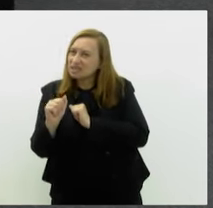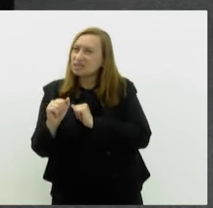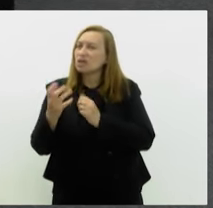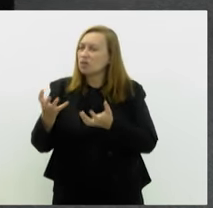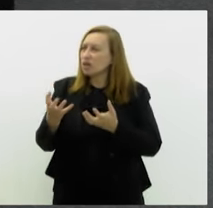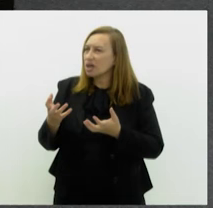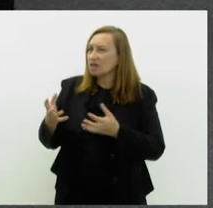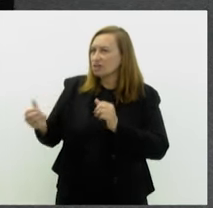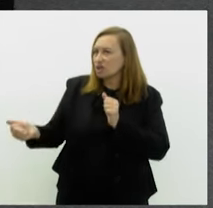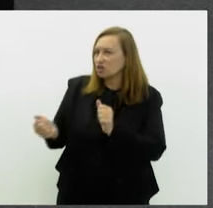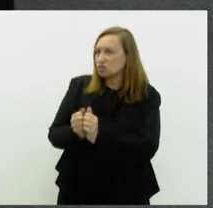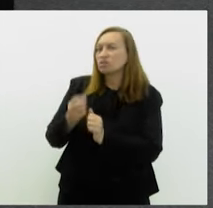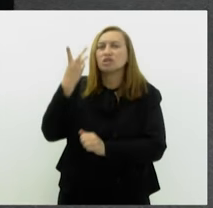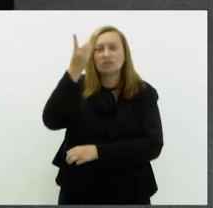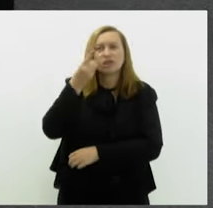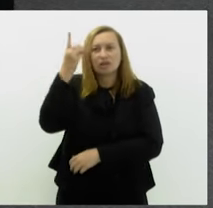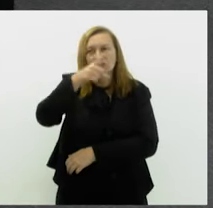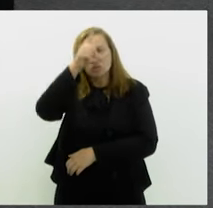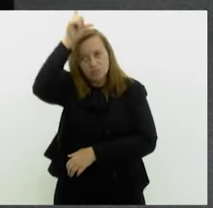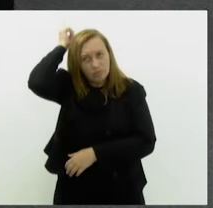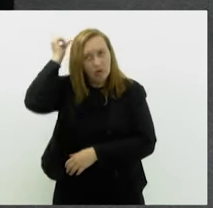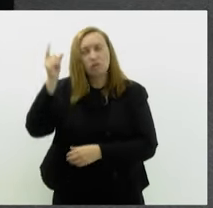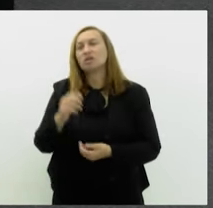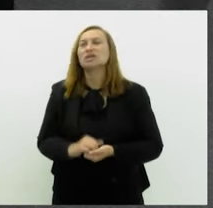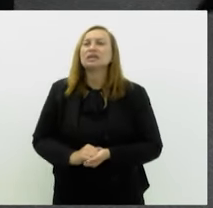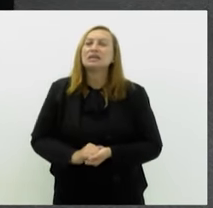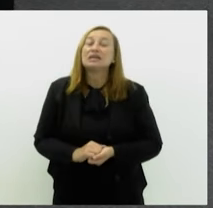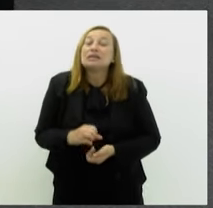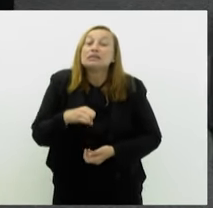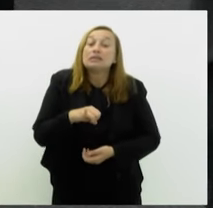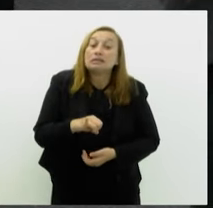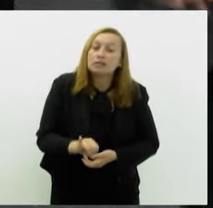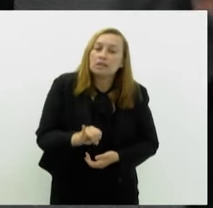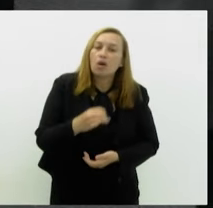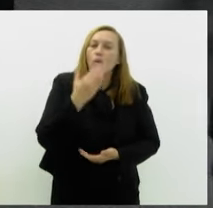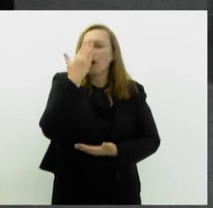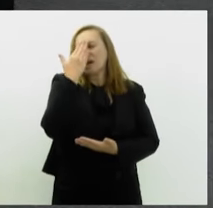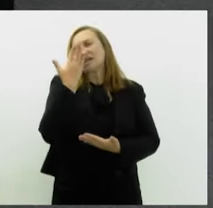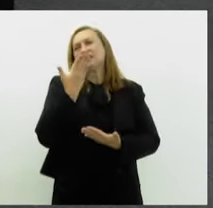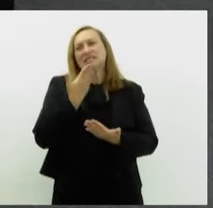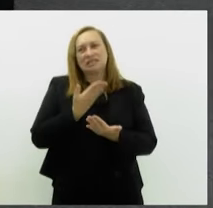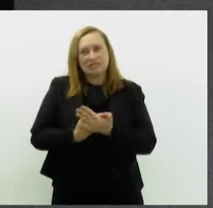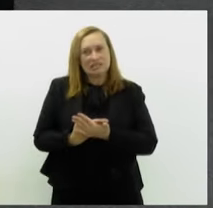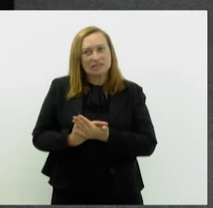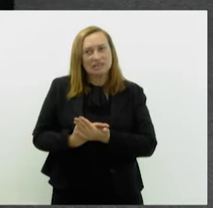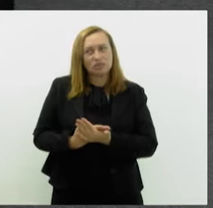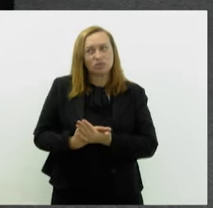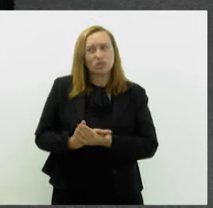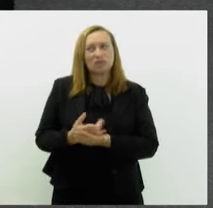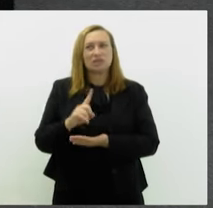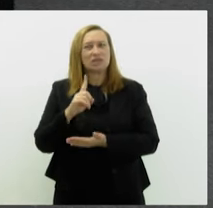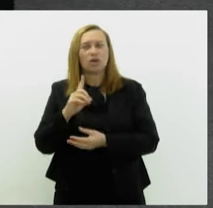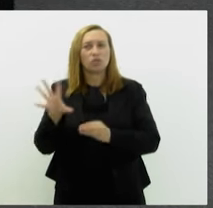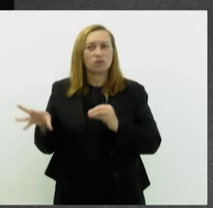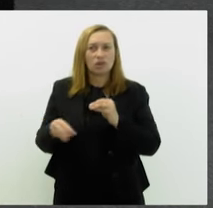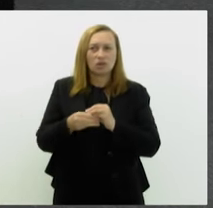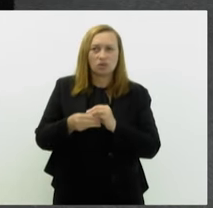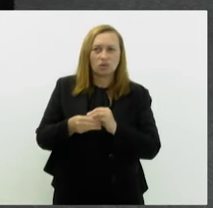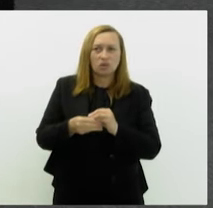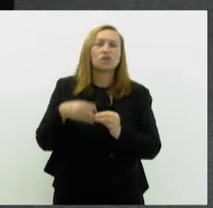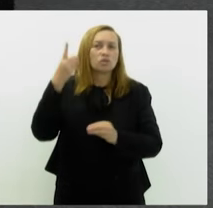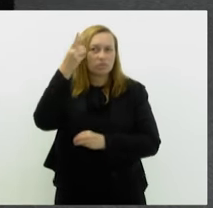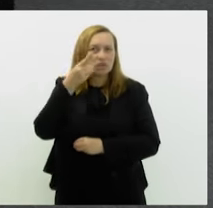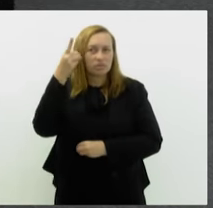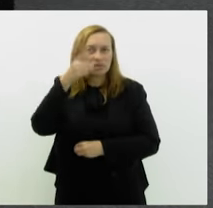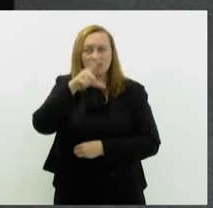associar ao deputado Luiz Paulo. E se, eu creio que, se não estiver implantado, como disse o